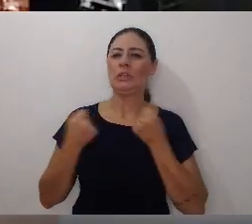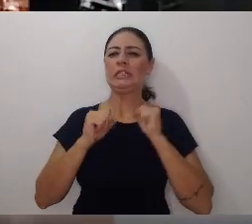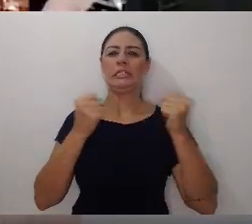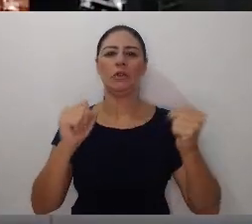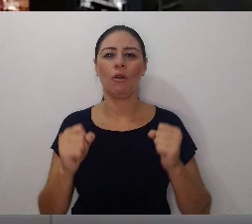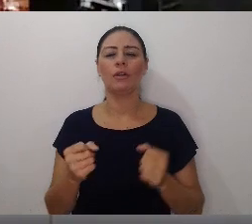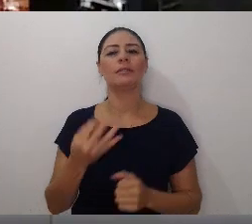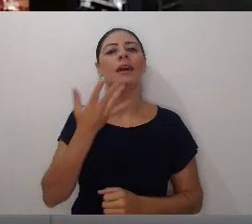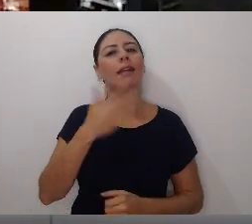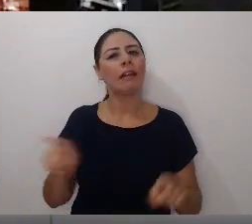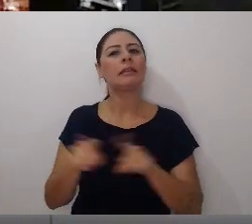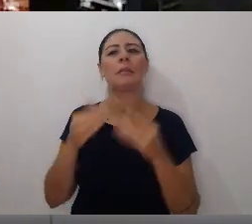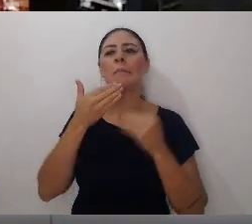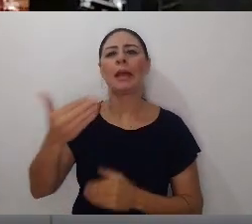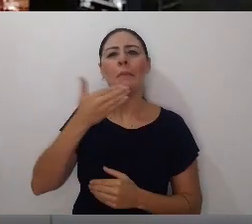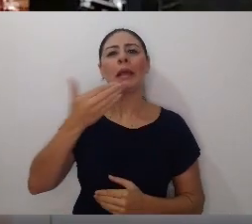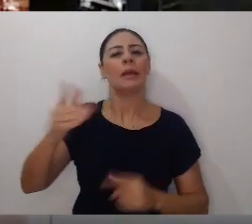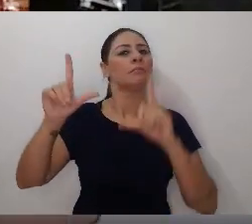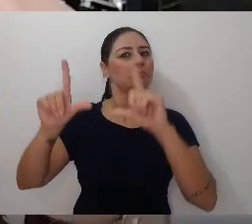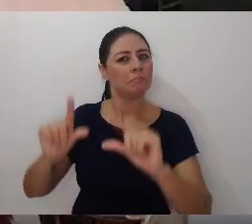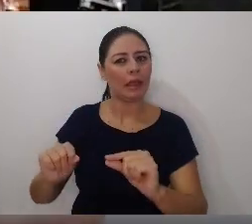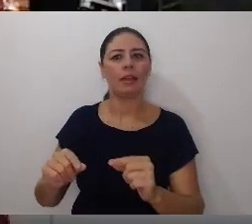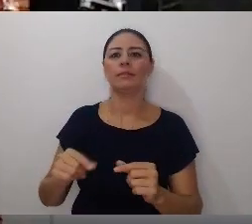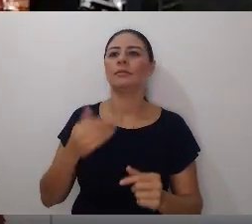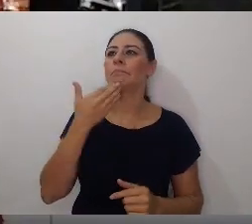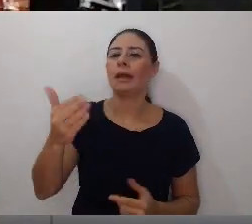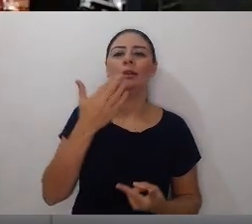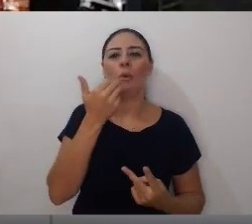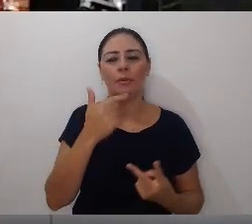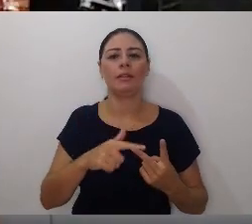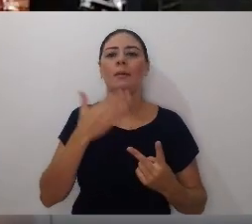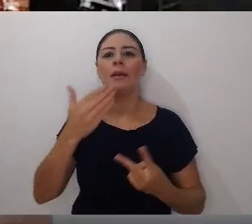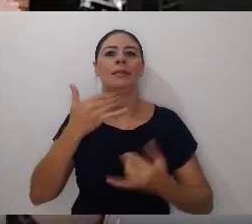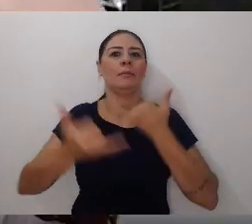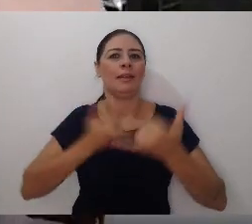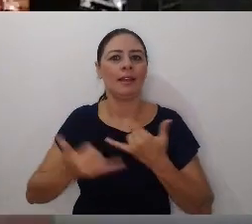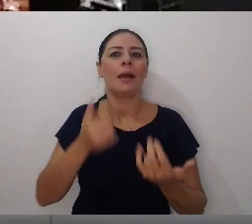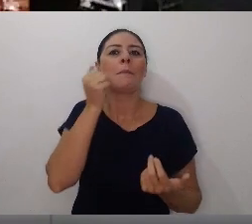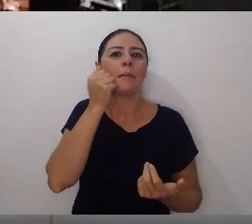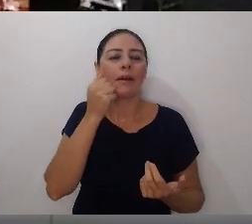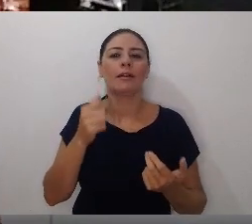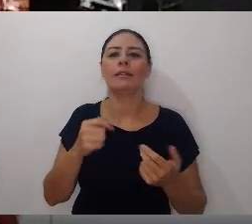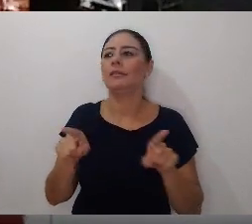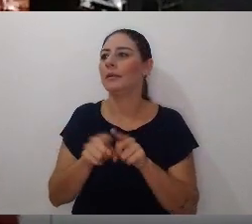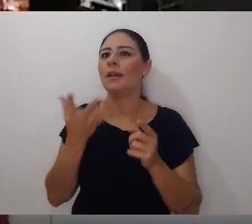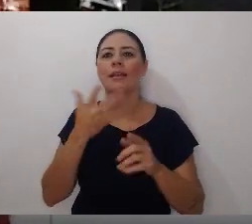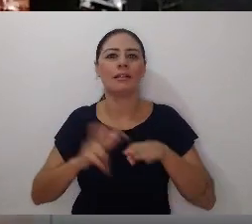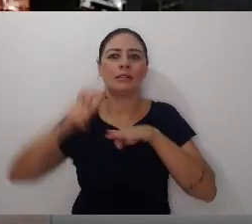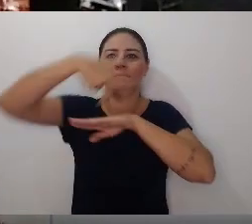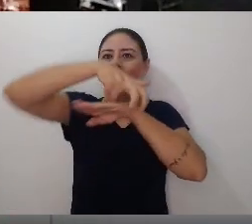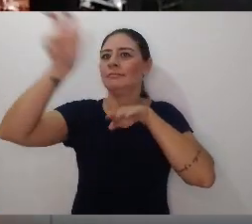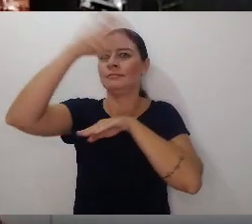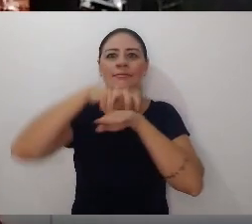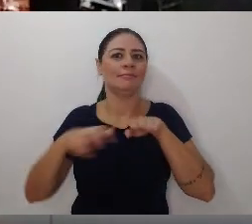menos ansiosa. Aquela criança que pede menos coisa, está toda hora pedindo, ou é coisa para comer, ou é mãe brinca comigo, ou